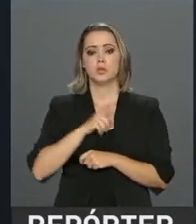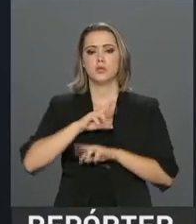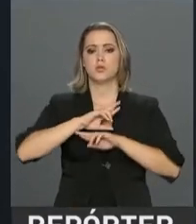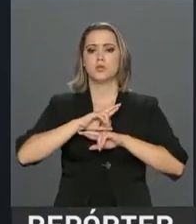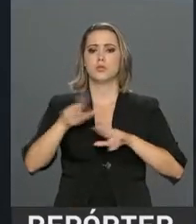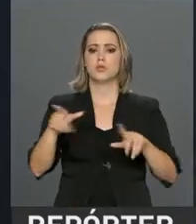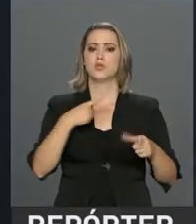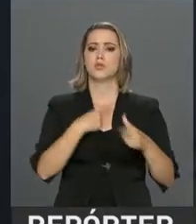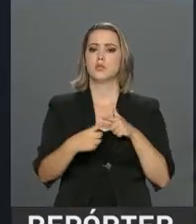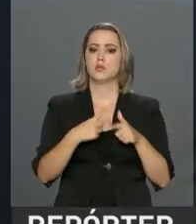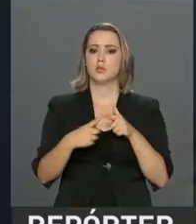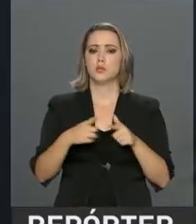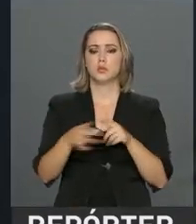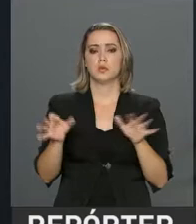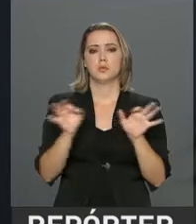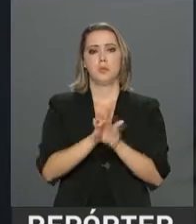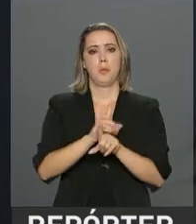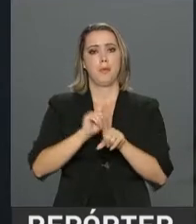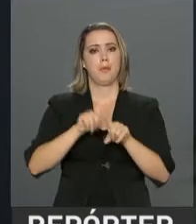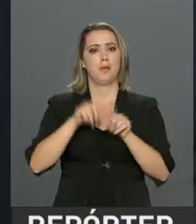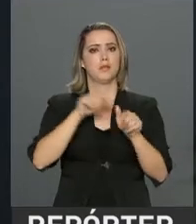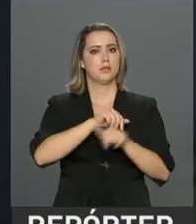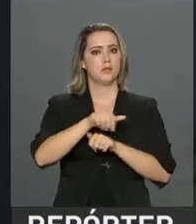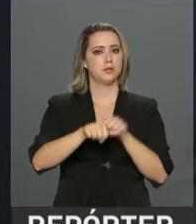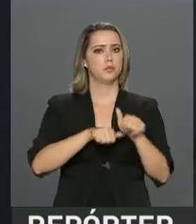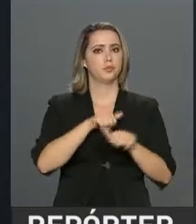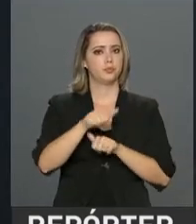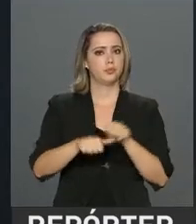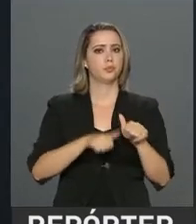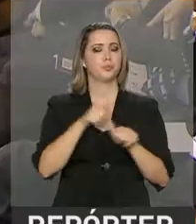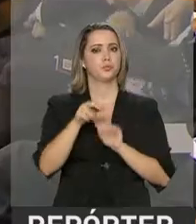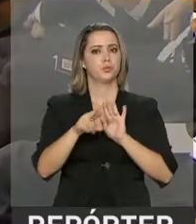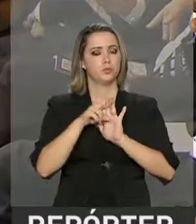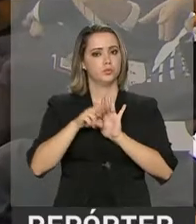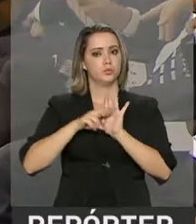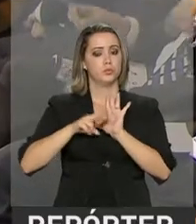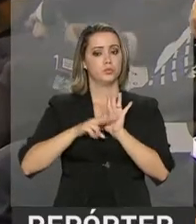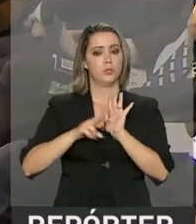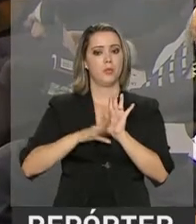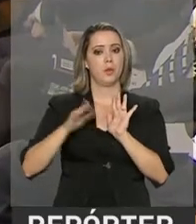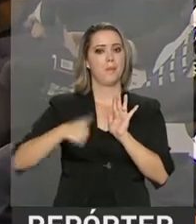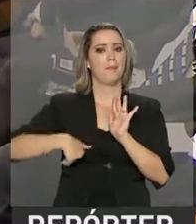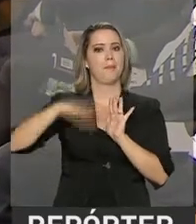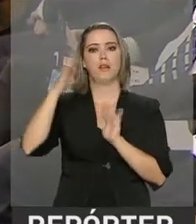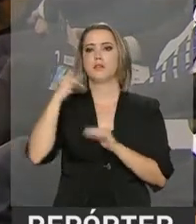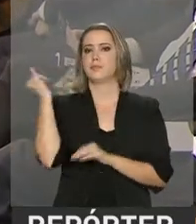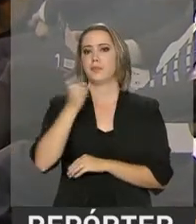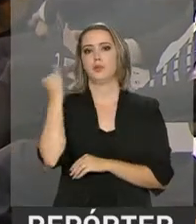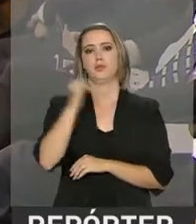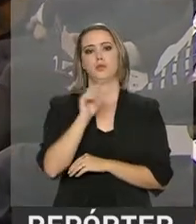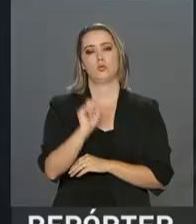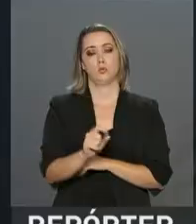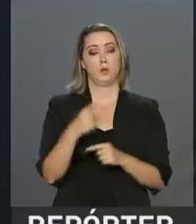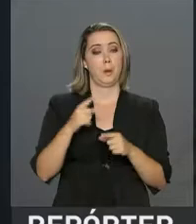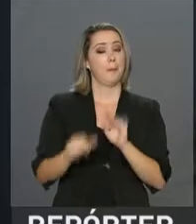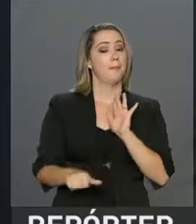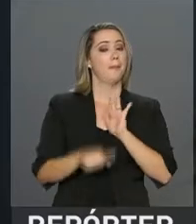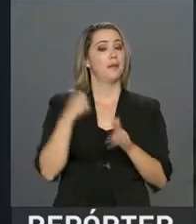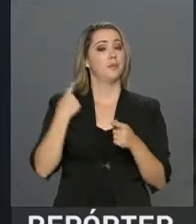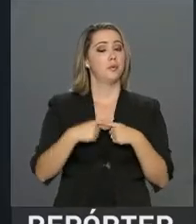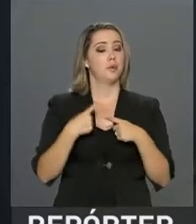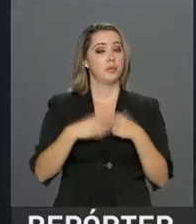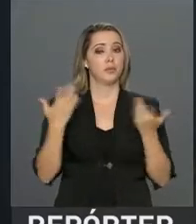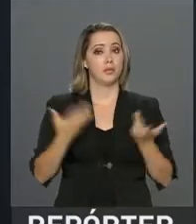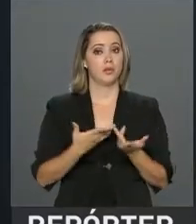problemas para resolver, mas as mudanças nas regras para se aposentar são as mais urgentes. Primeiro porque o sistema